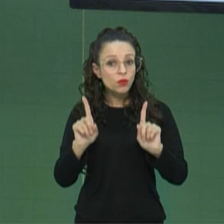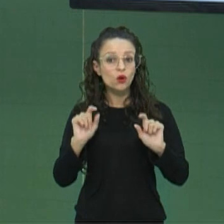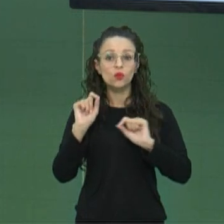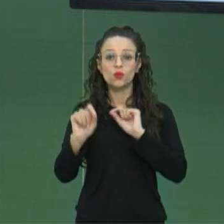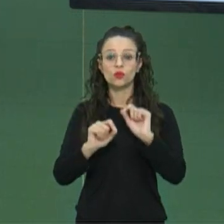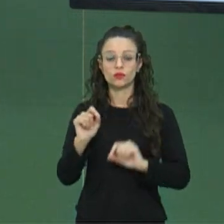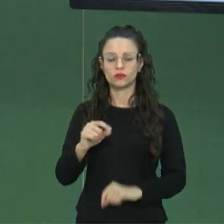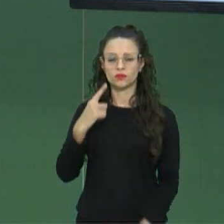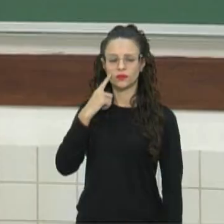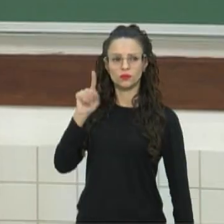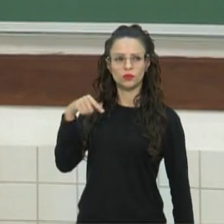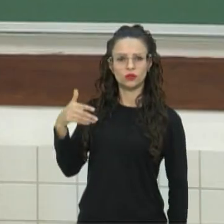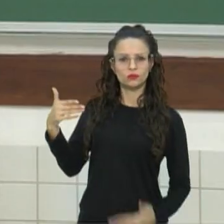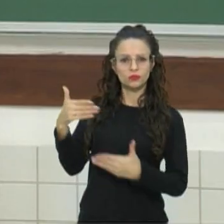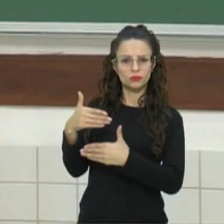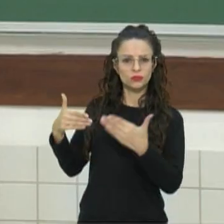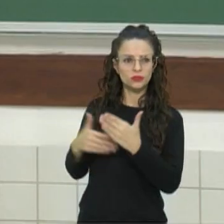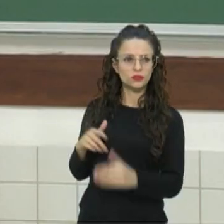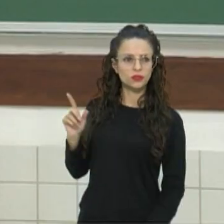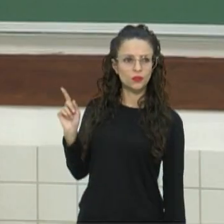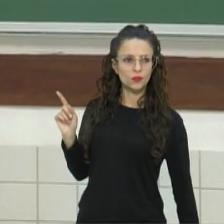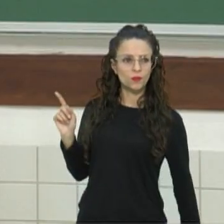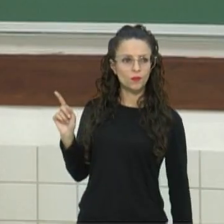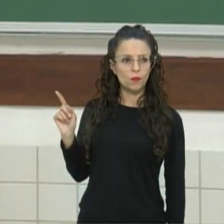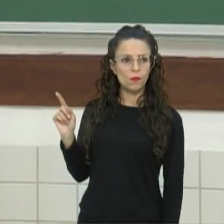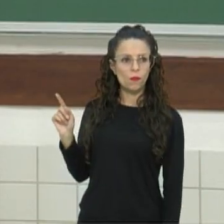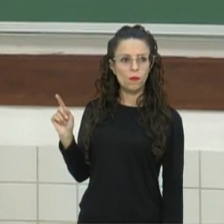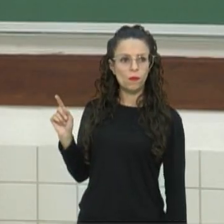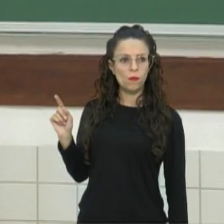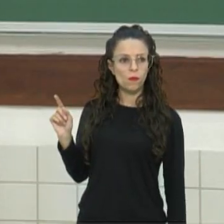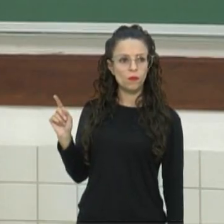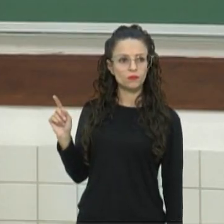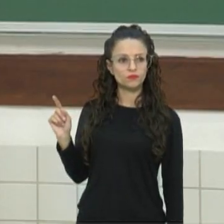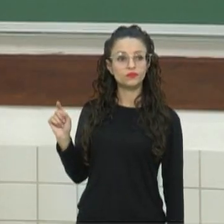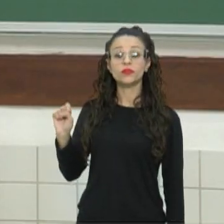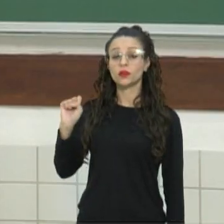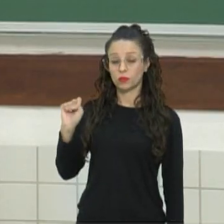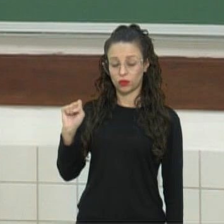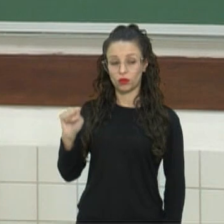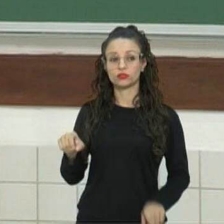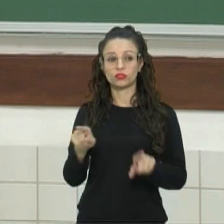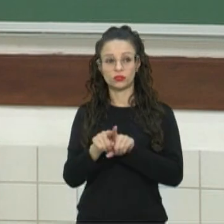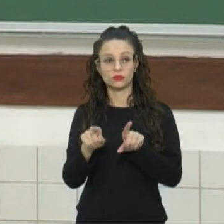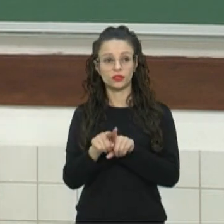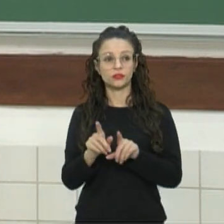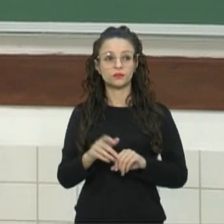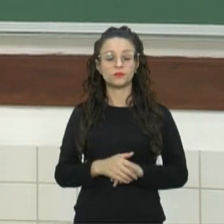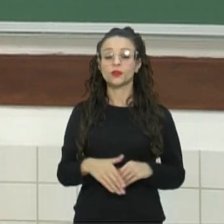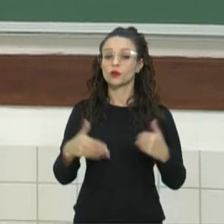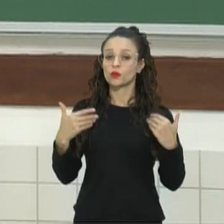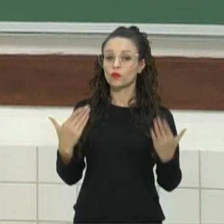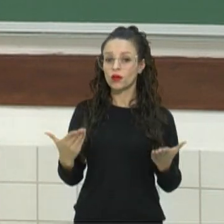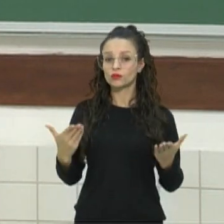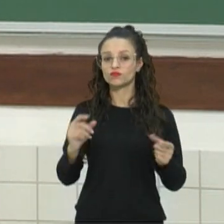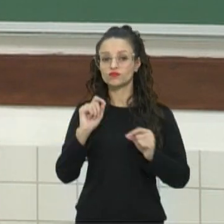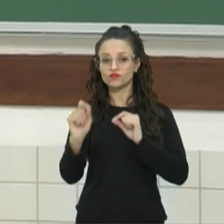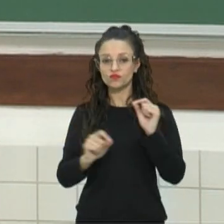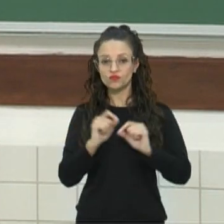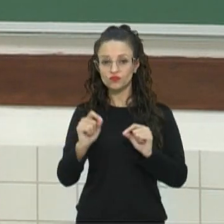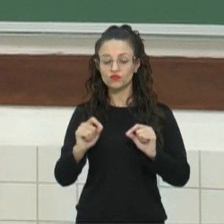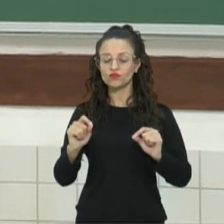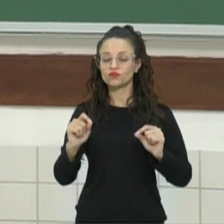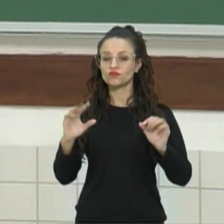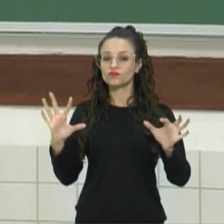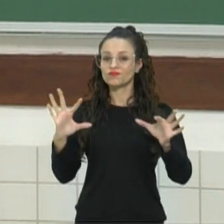eu só ver se é o próximo slide, só para me orientar aqui. Isso pode acontecer também quando os ligantes